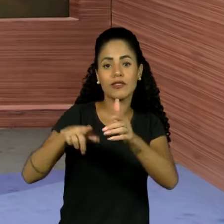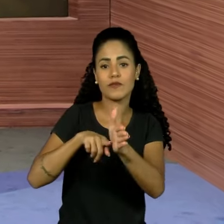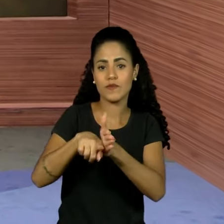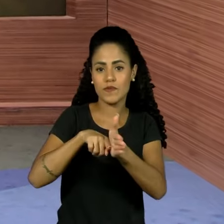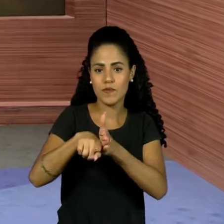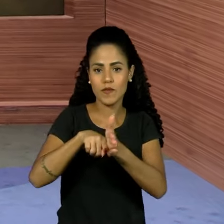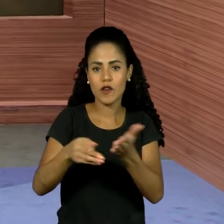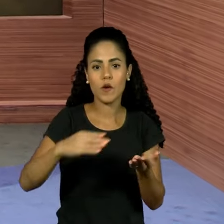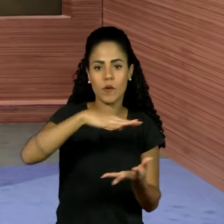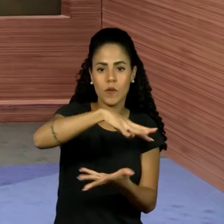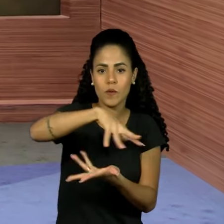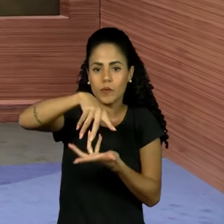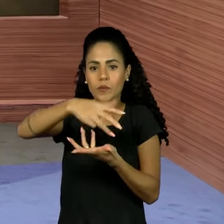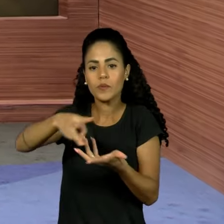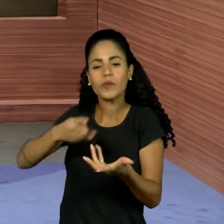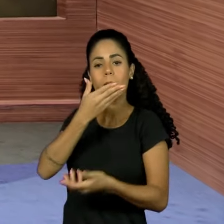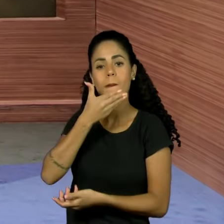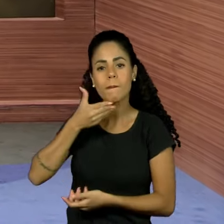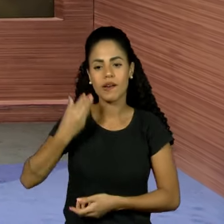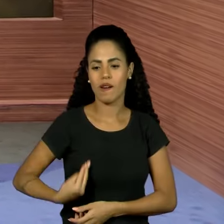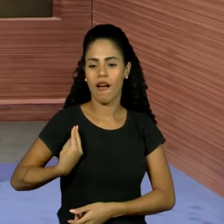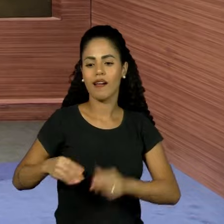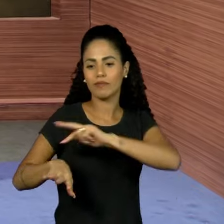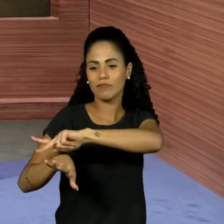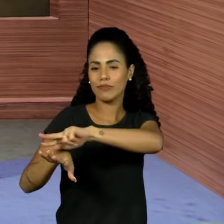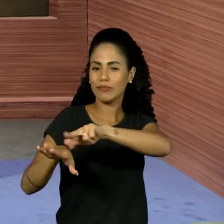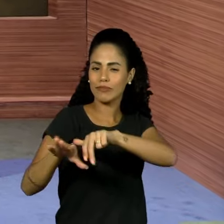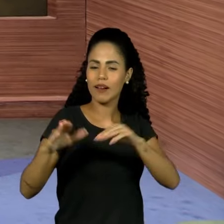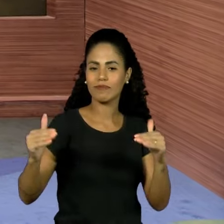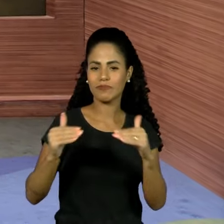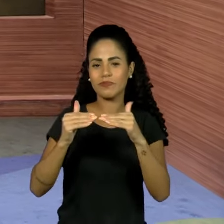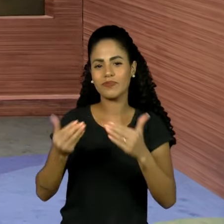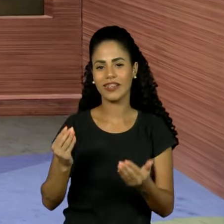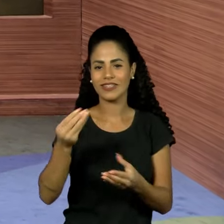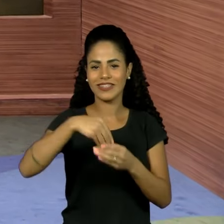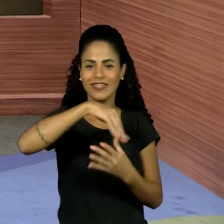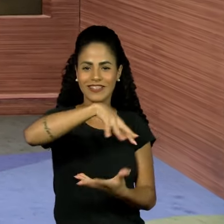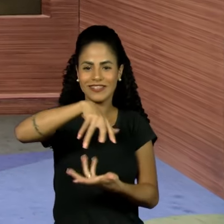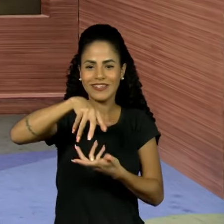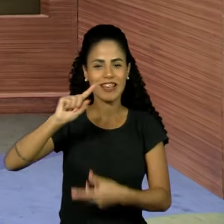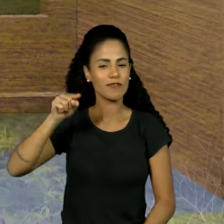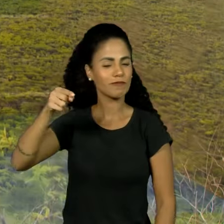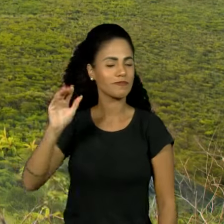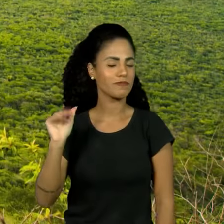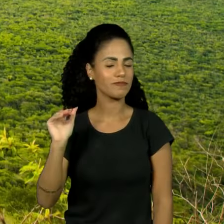pesquisas por um mundo melhor para todas as formas de vida da Terra. Até lá!